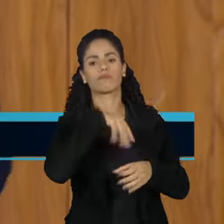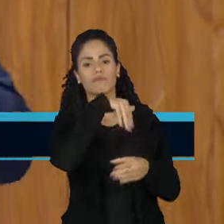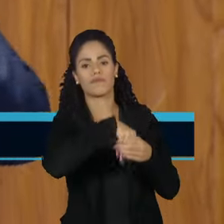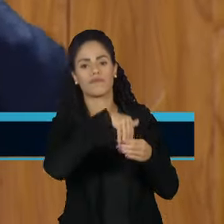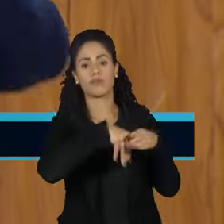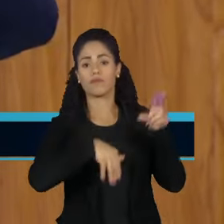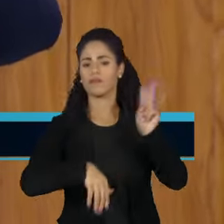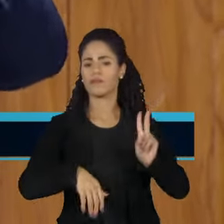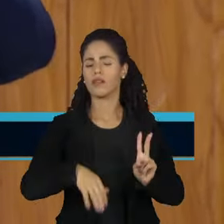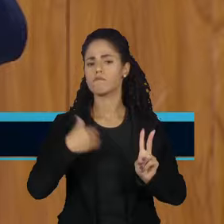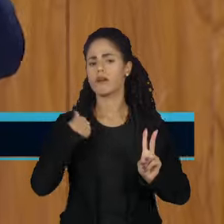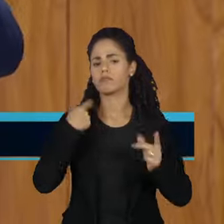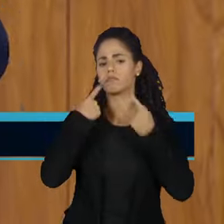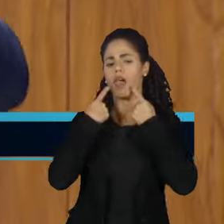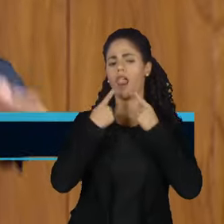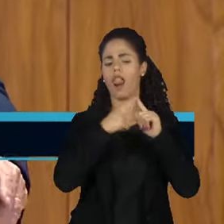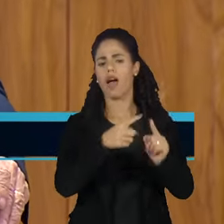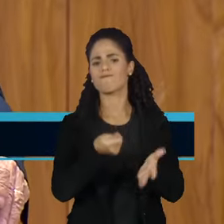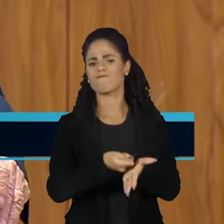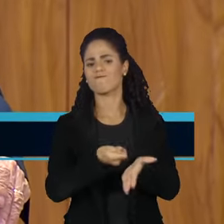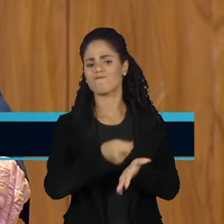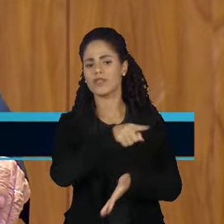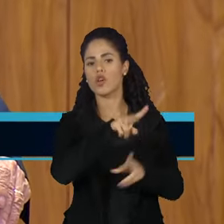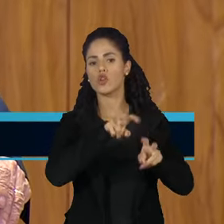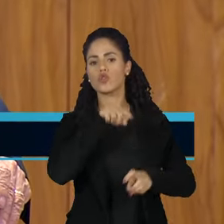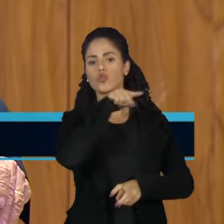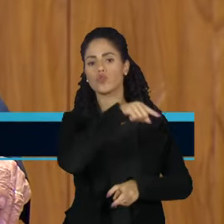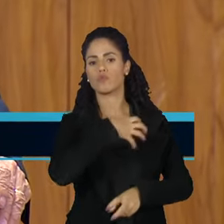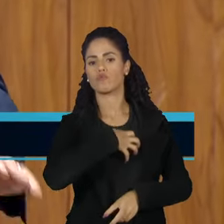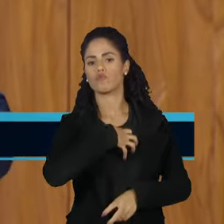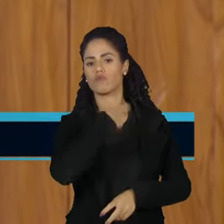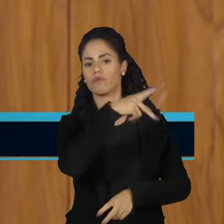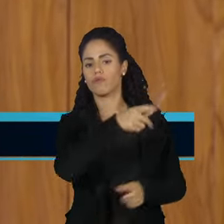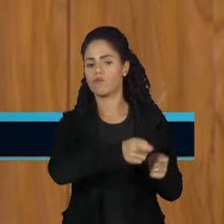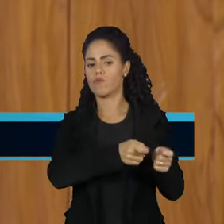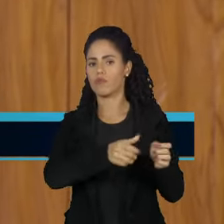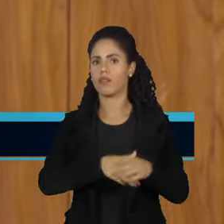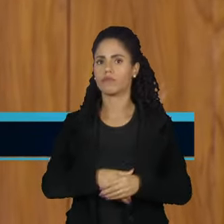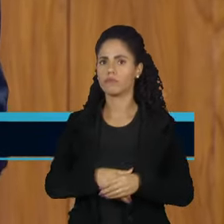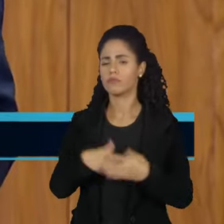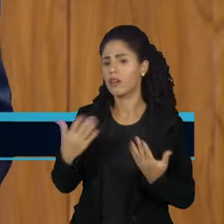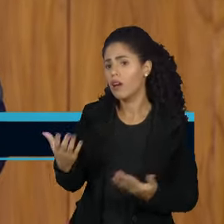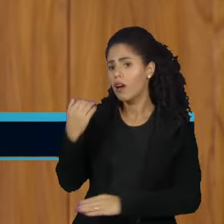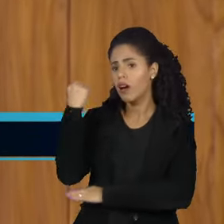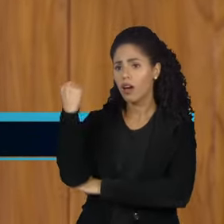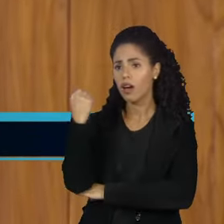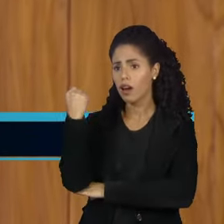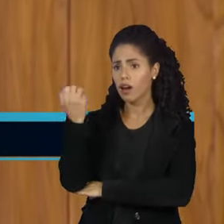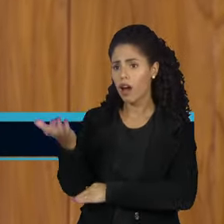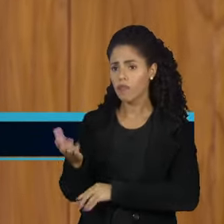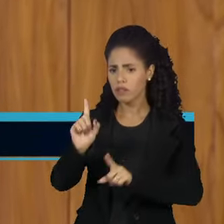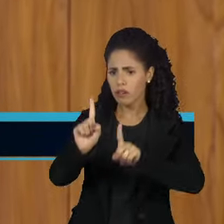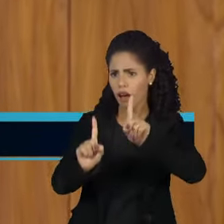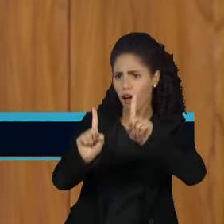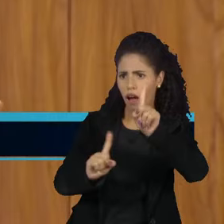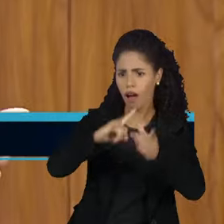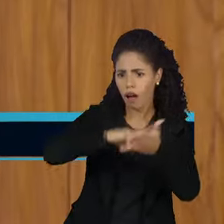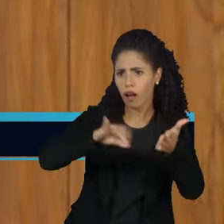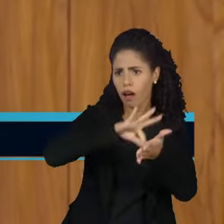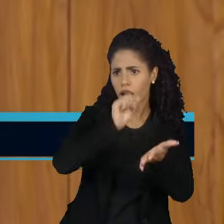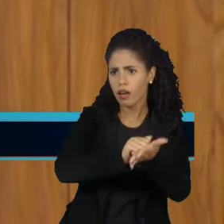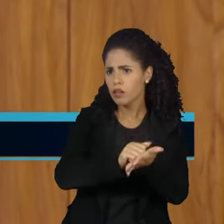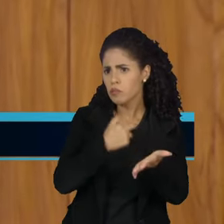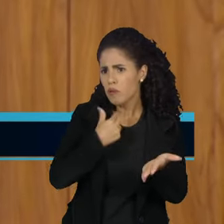Venezuela, mas foi a crítica mais dura ao regime venezuelano. Agora, é grave que a candidata não possa ter sido